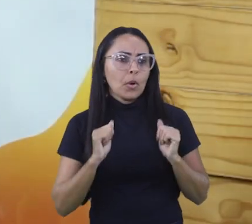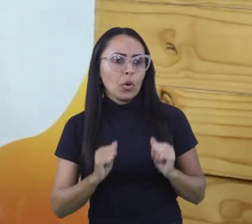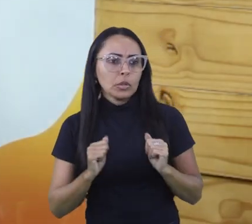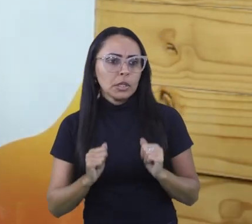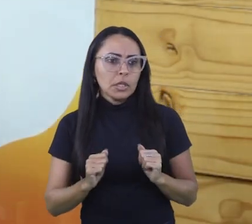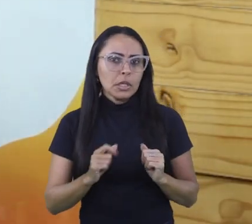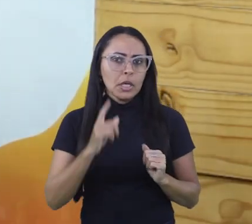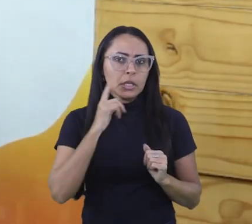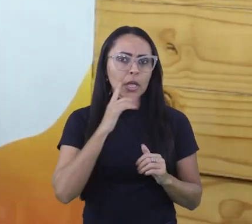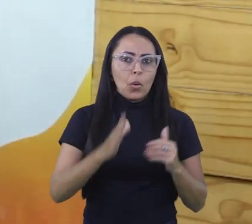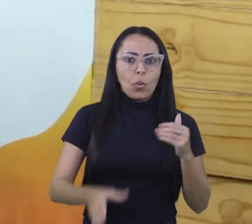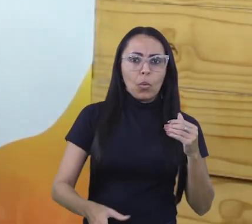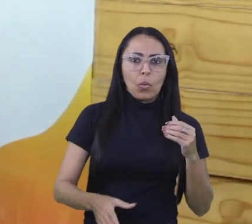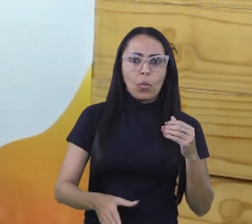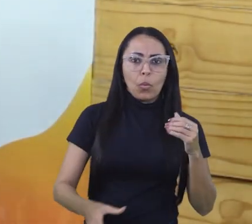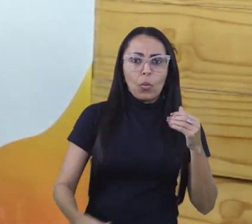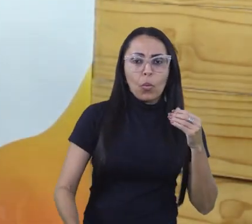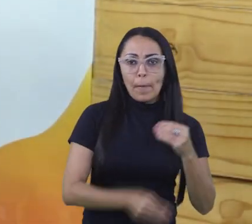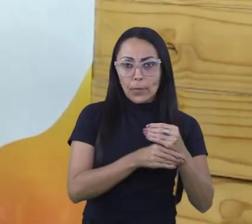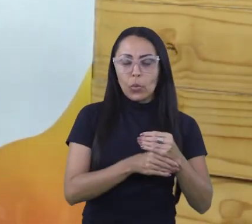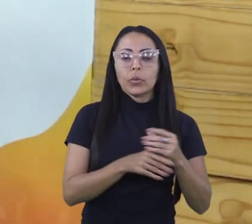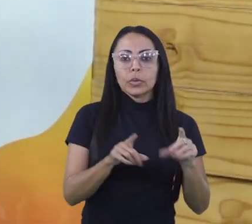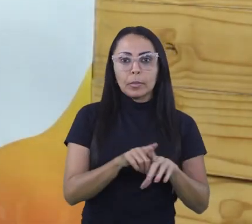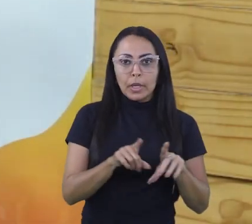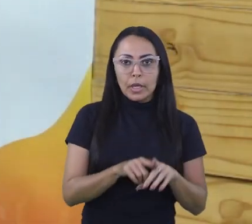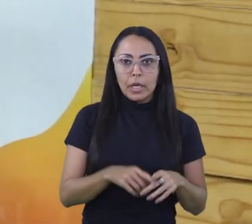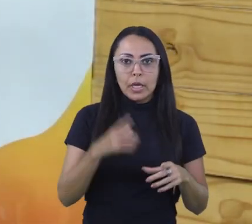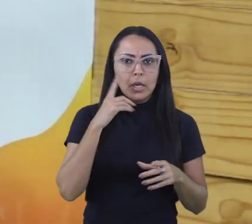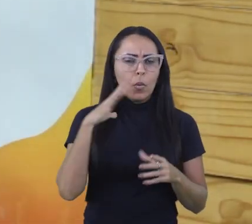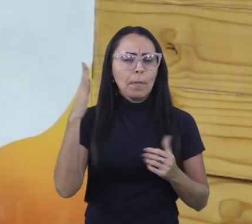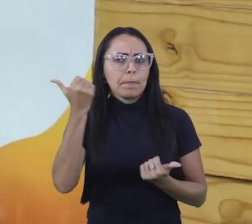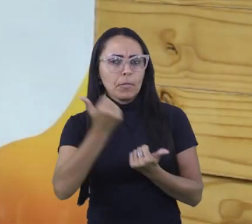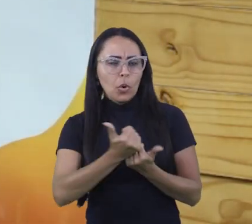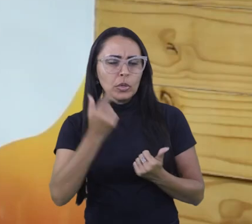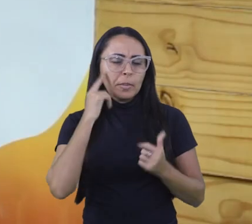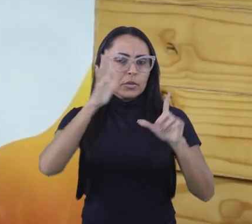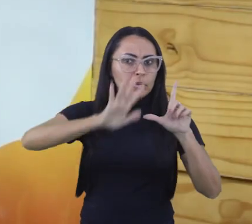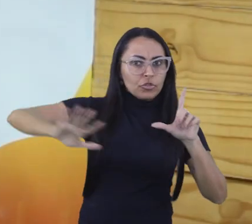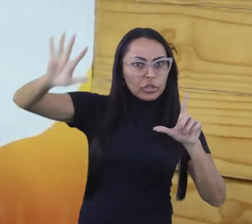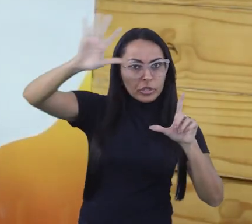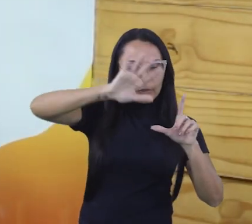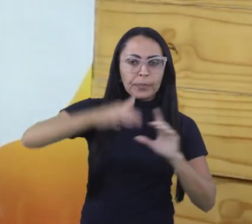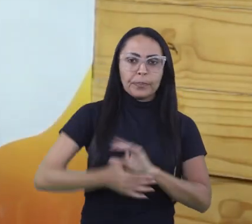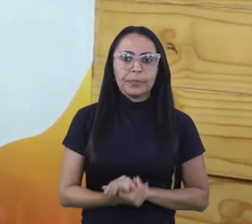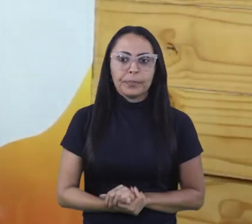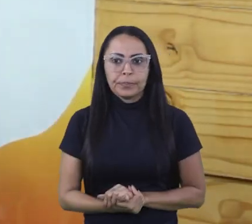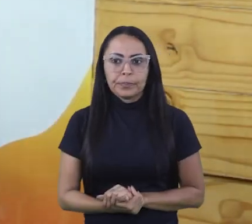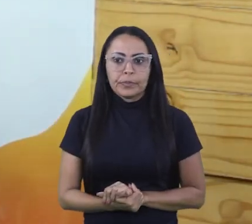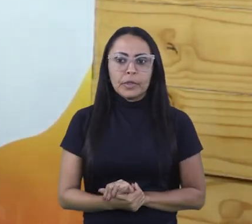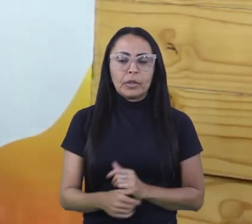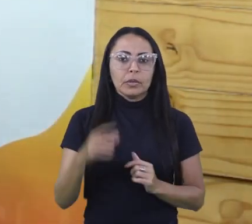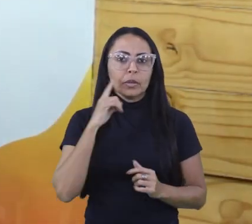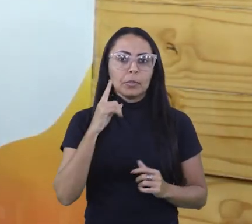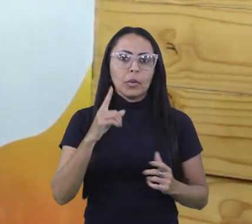um suporte de conhecimento, que pode ser um livro, ou pode ser um conhecimento que está no meio digital, tá certo? E quando a gente fala ali, por meio